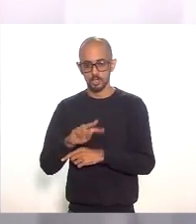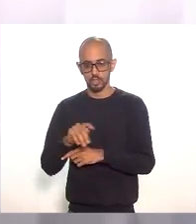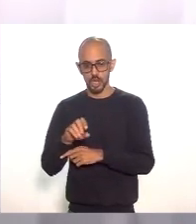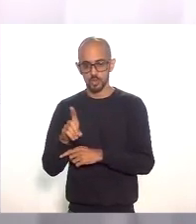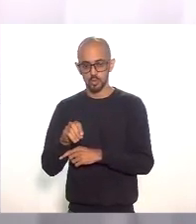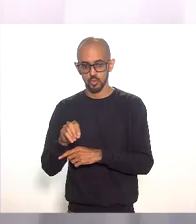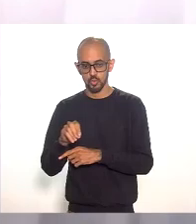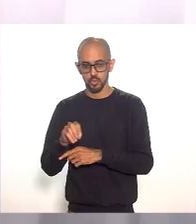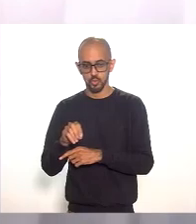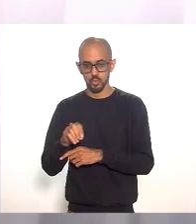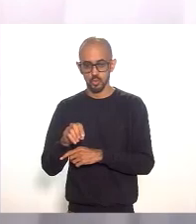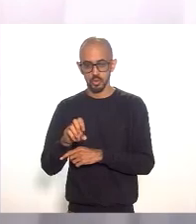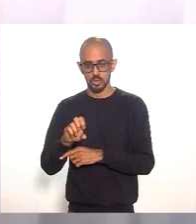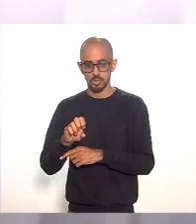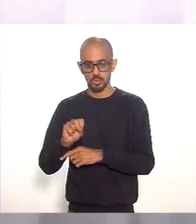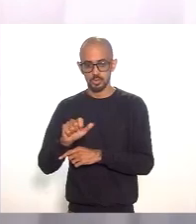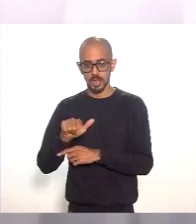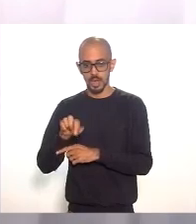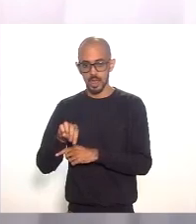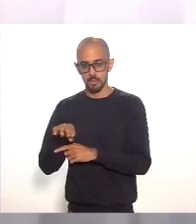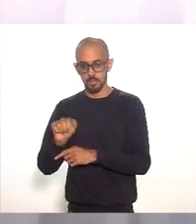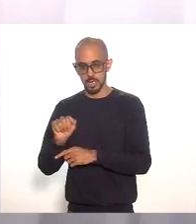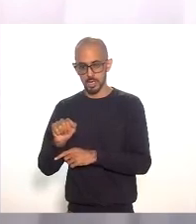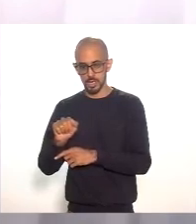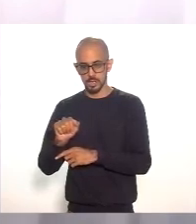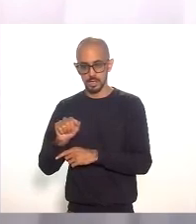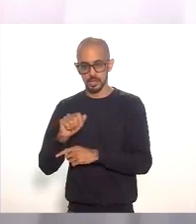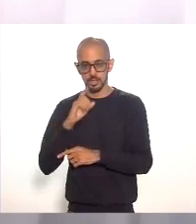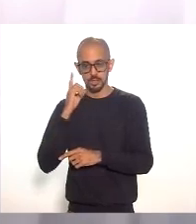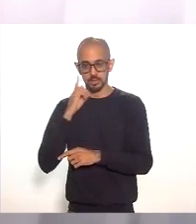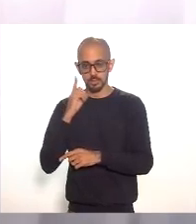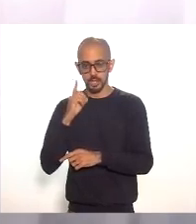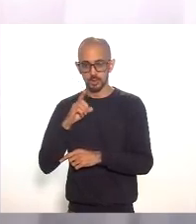Deputado Coronel Salema. Deputado Luiz Martins.